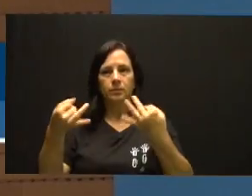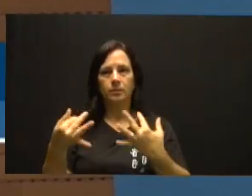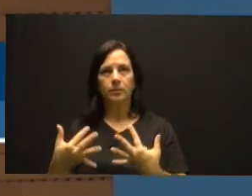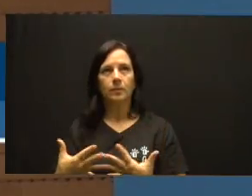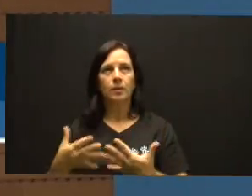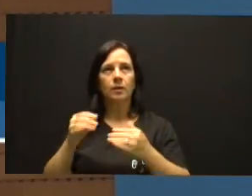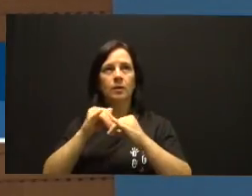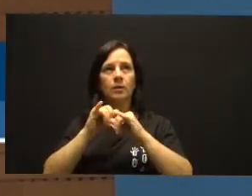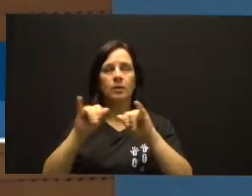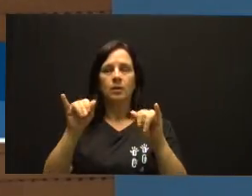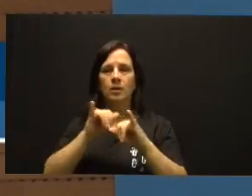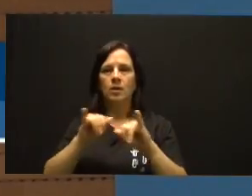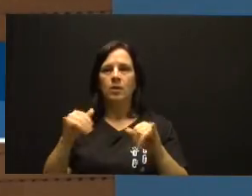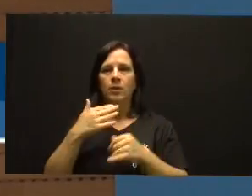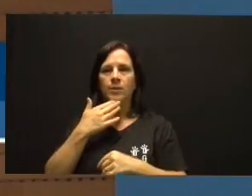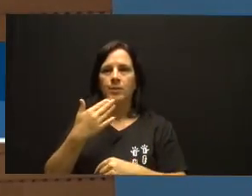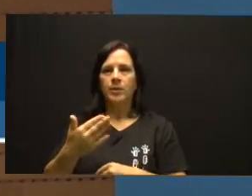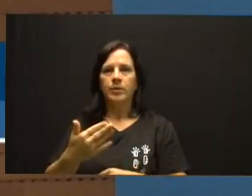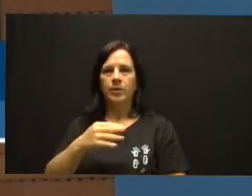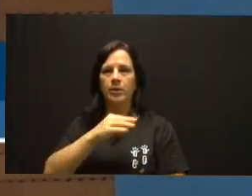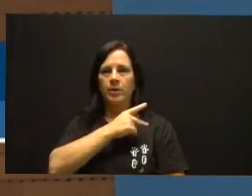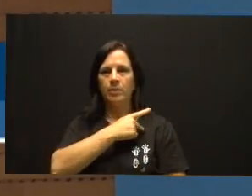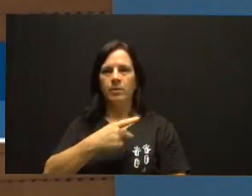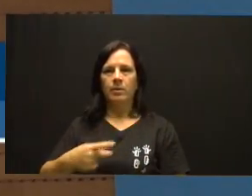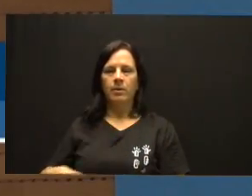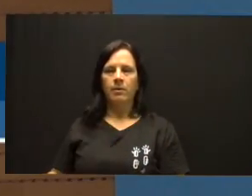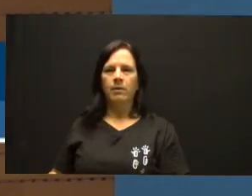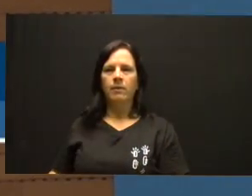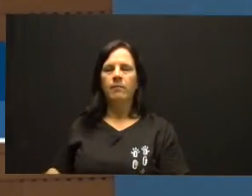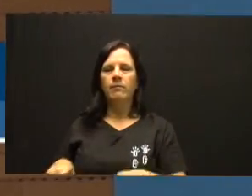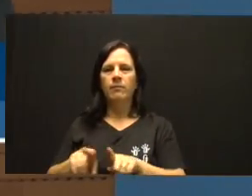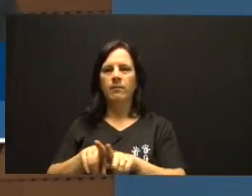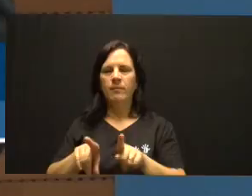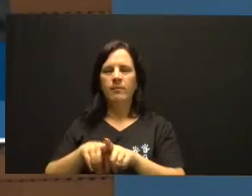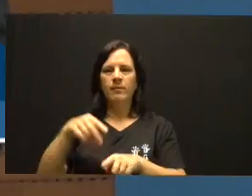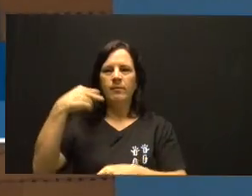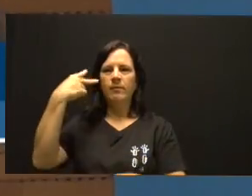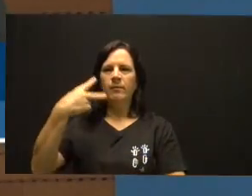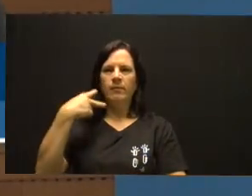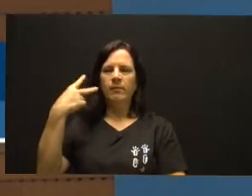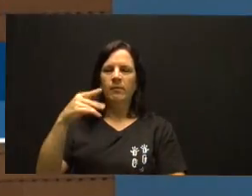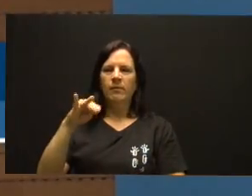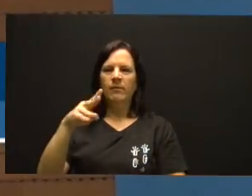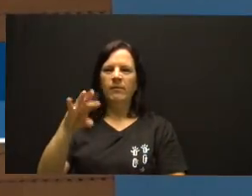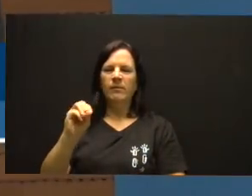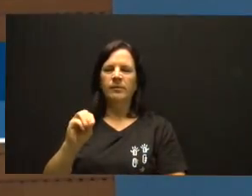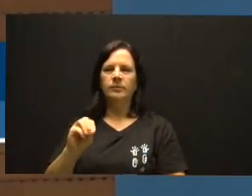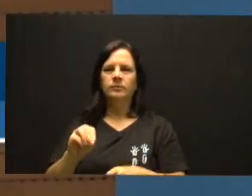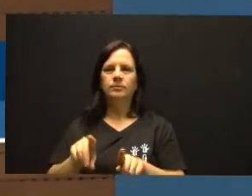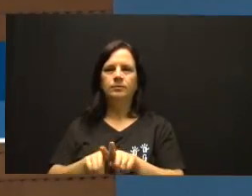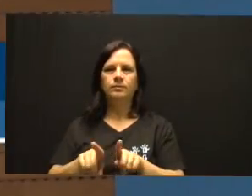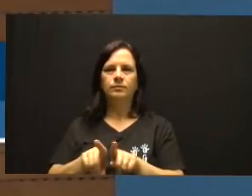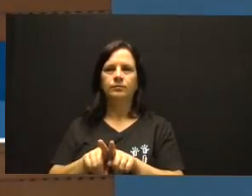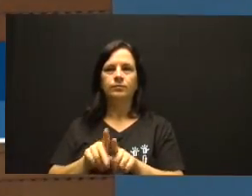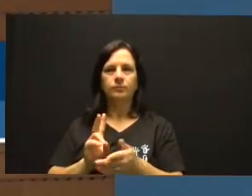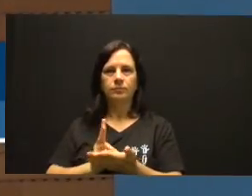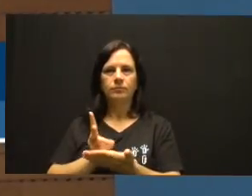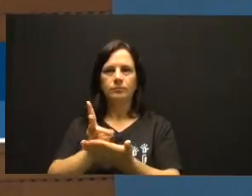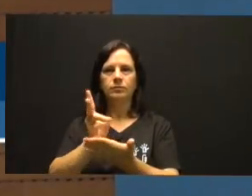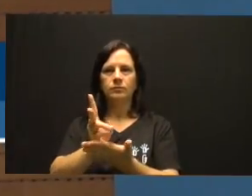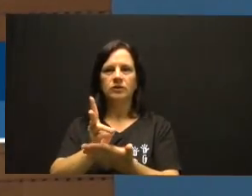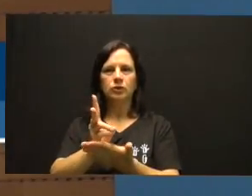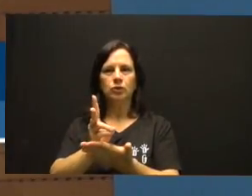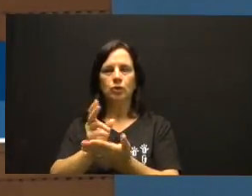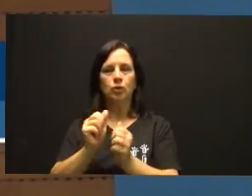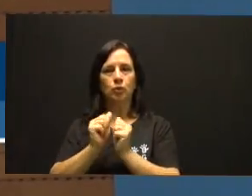registrado nessa casa, pedir ao presidente que tome frente, assim como o vereador Fábio Roxinho encabeçou e que possa dar continuidade com todos